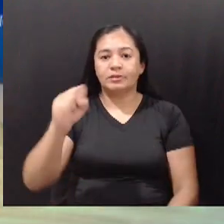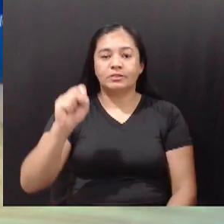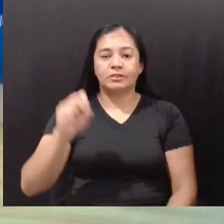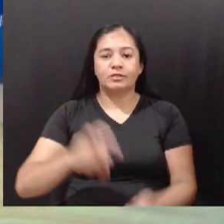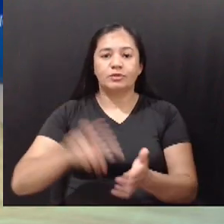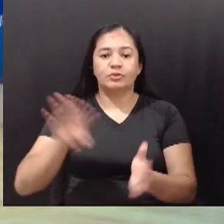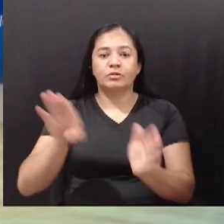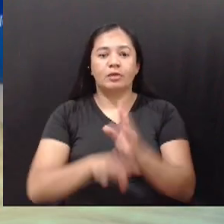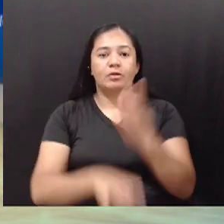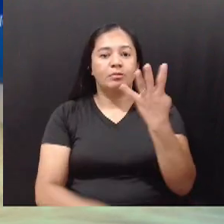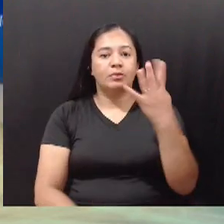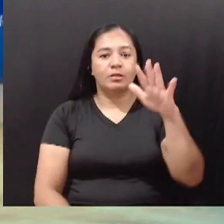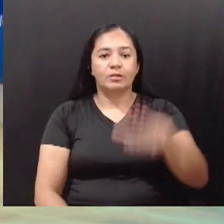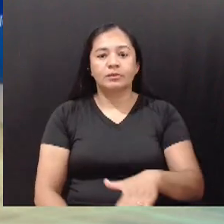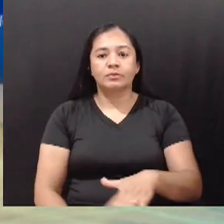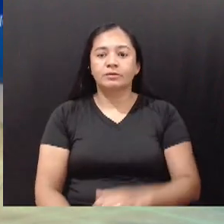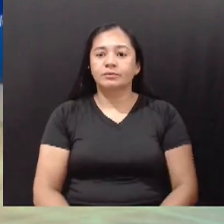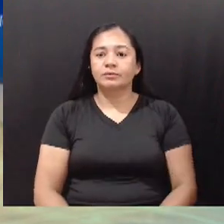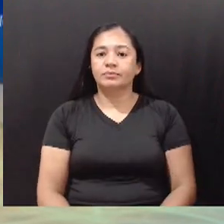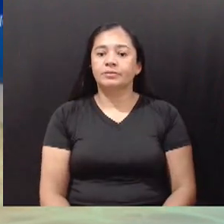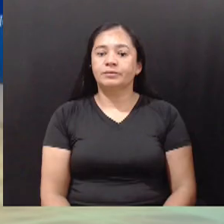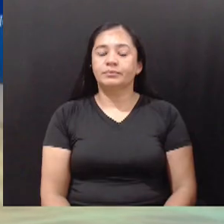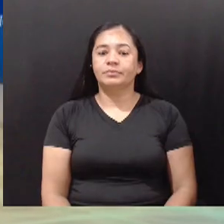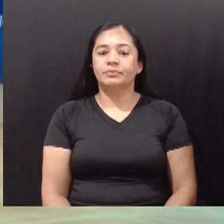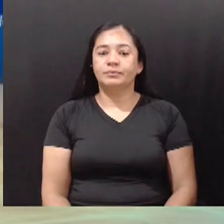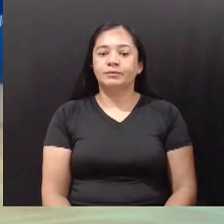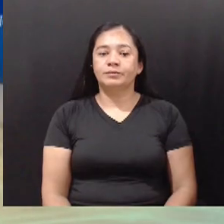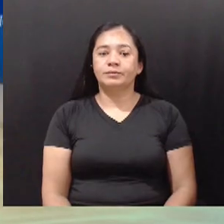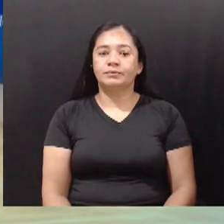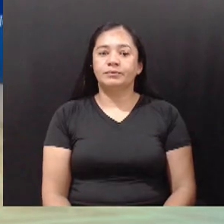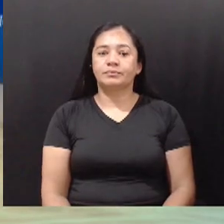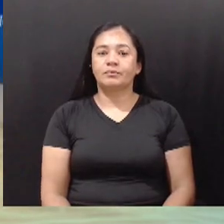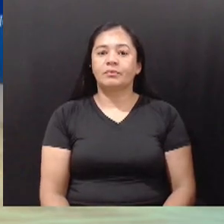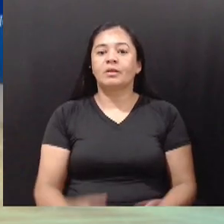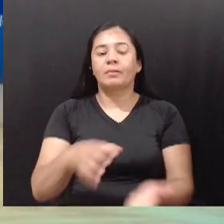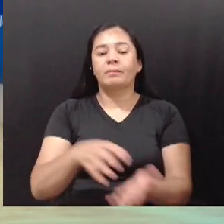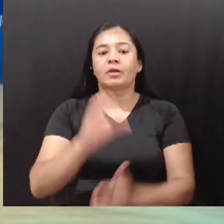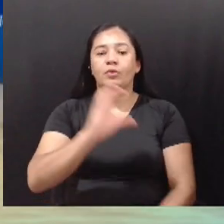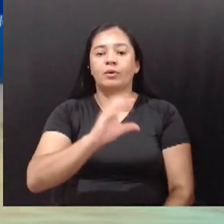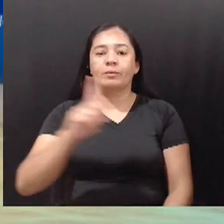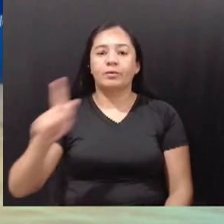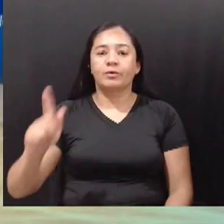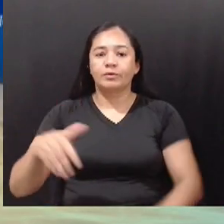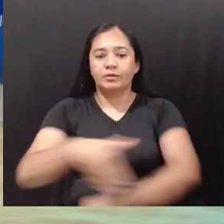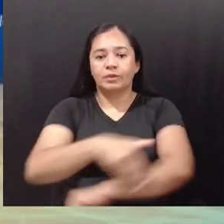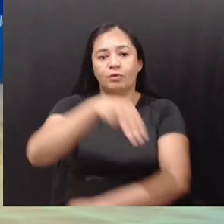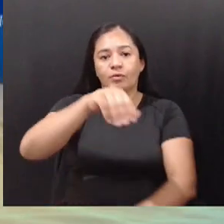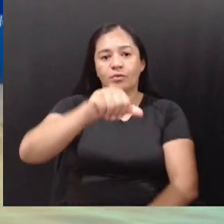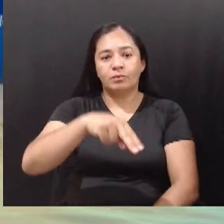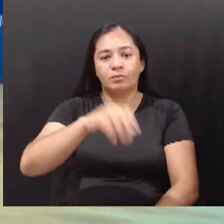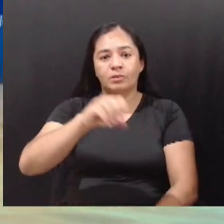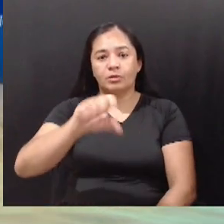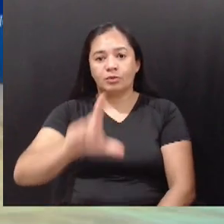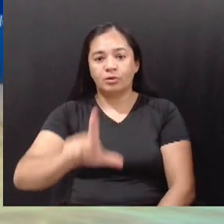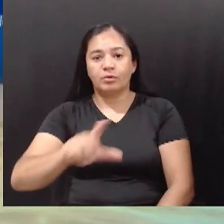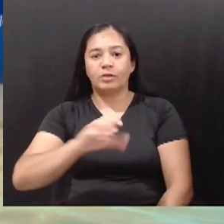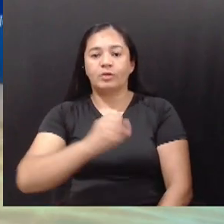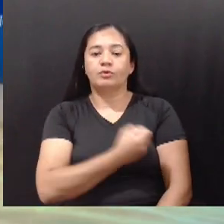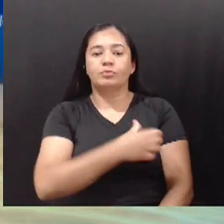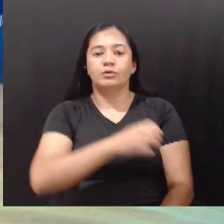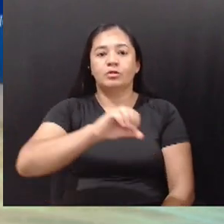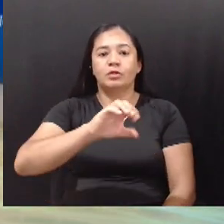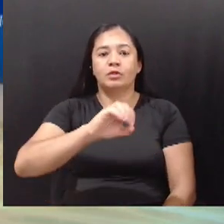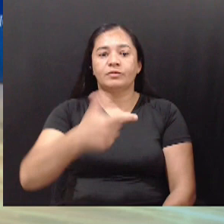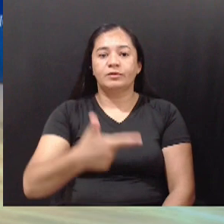8h da manhã às 4h da tarde. E a unidade do Campo Grande, na rua Manuel Machado Pereira, número